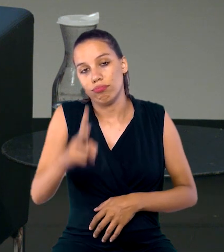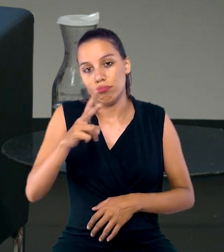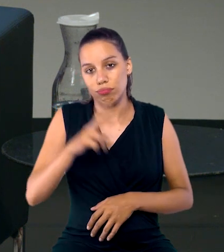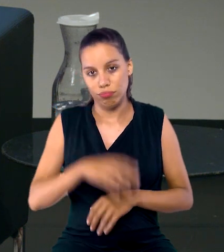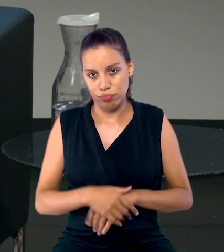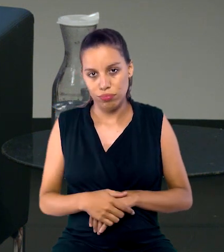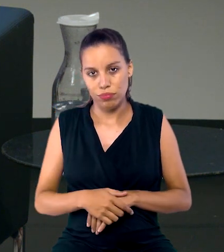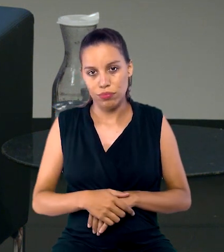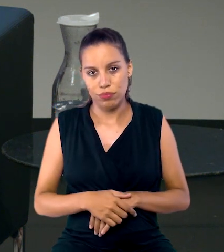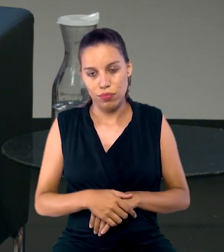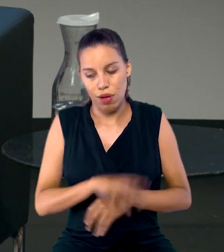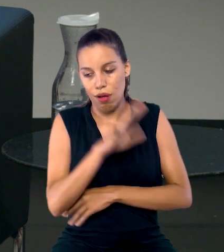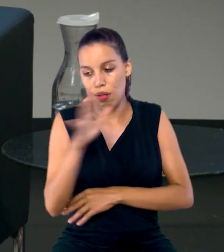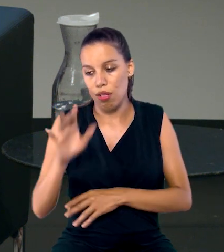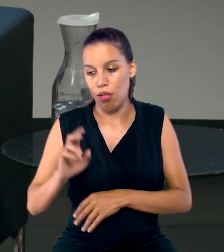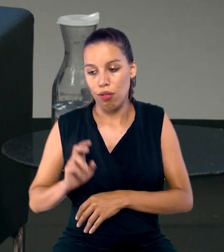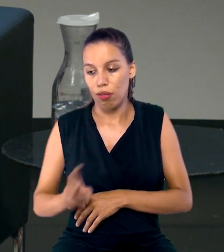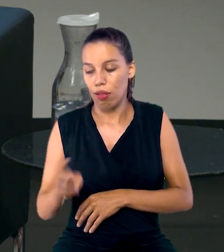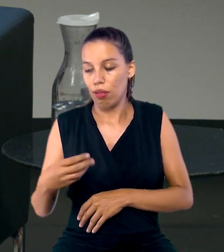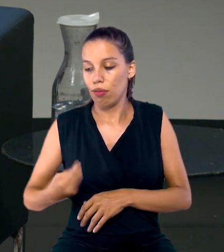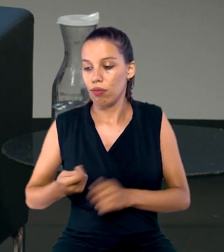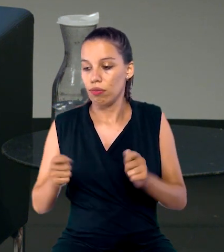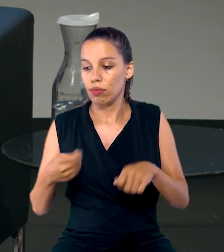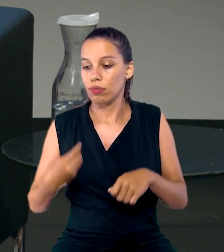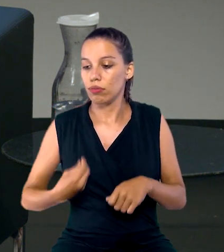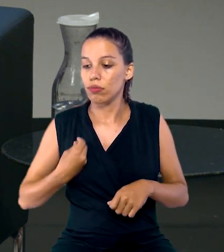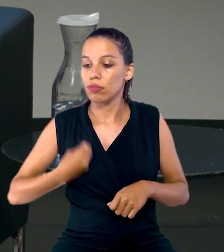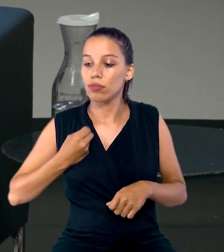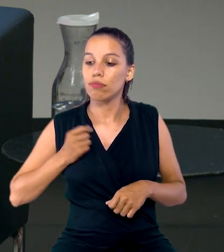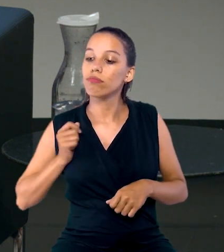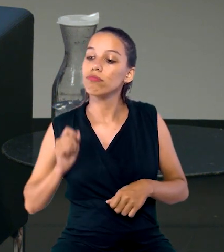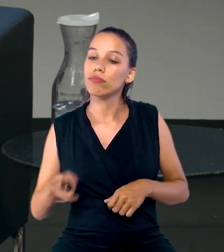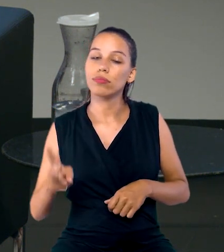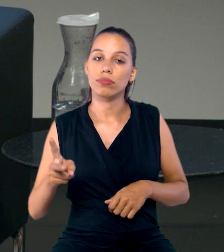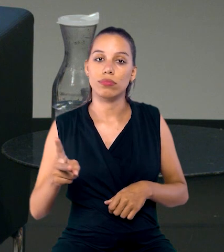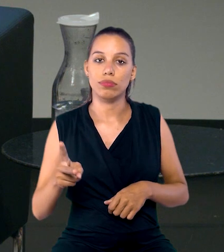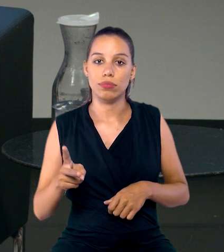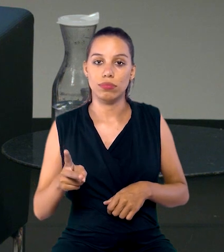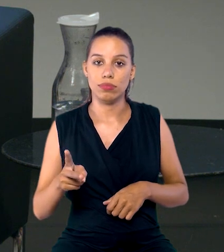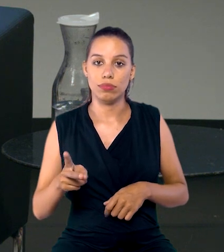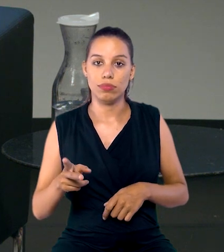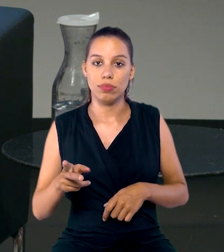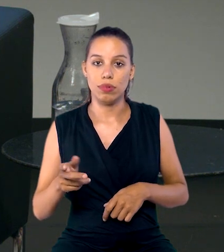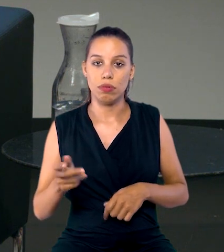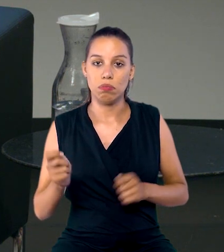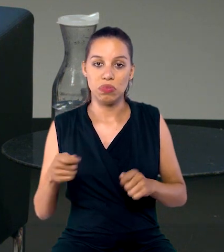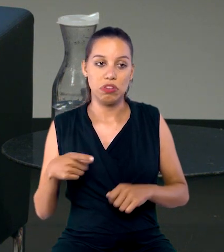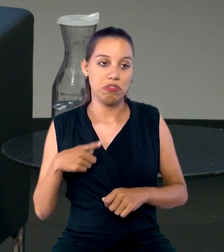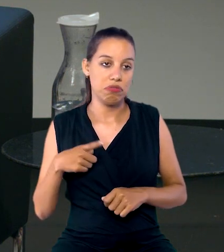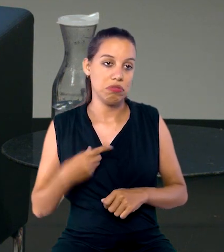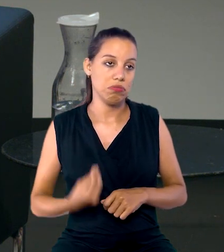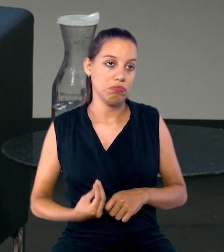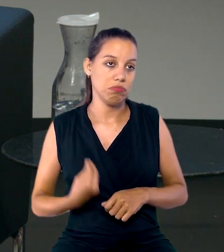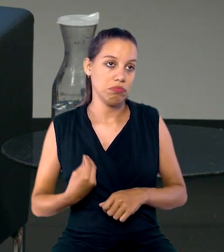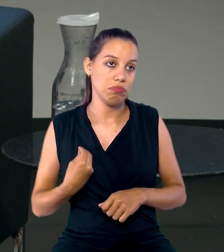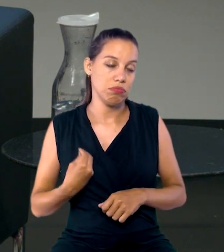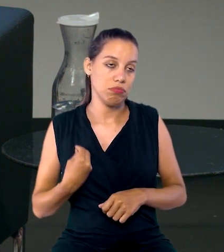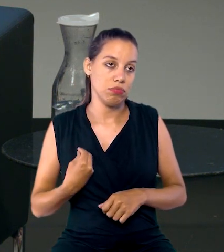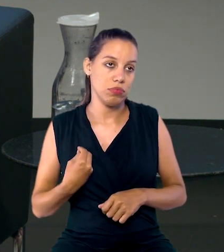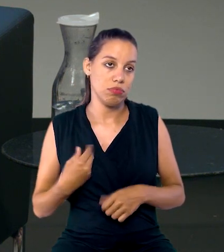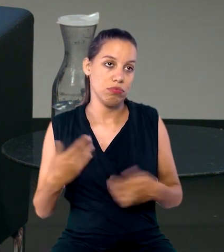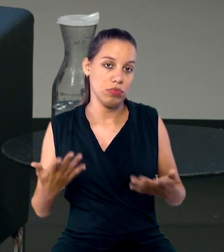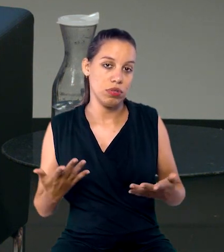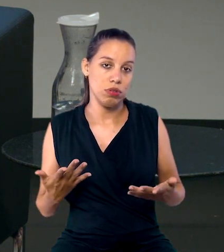né? É a natureza que nos mantém ainda nesse torna ainda a vida possível nesse planeta. Então,